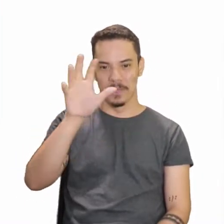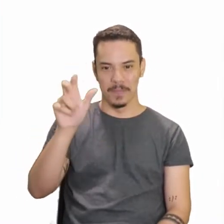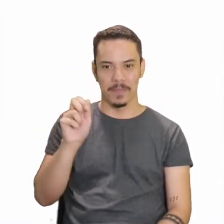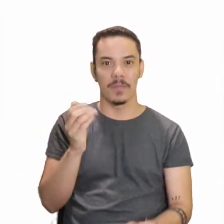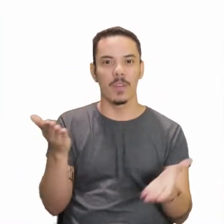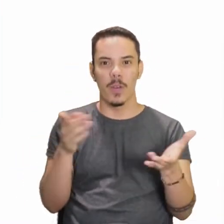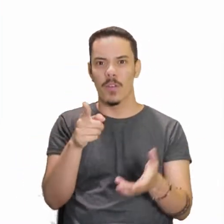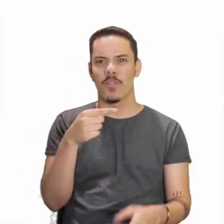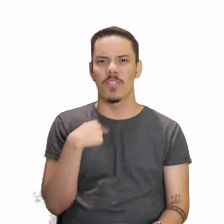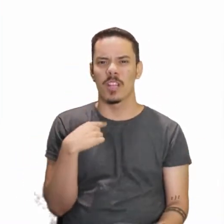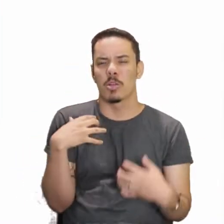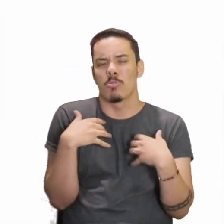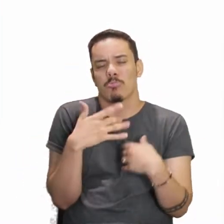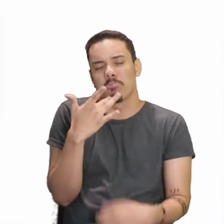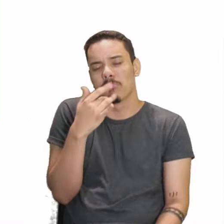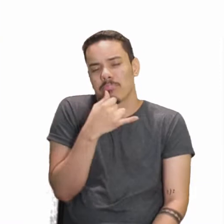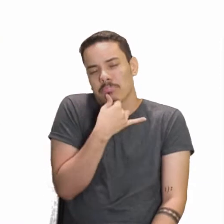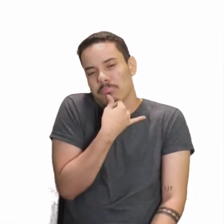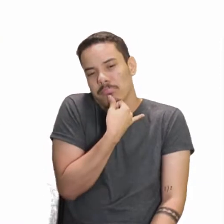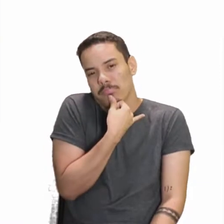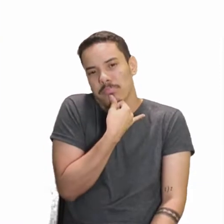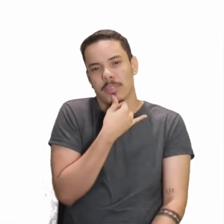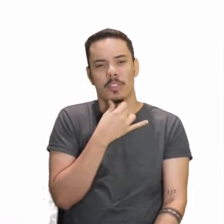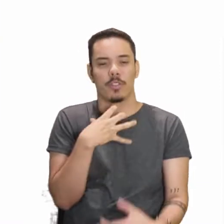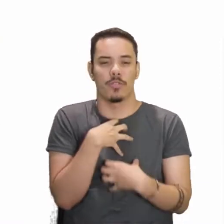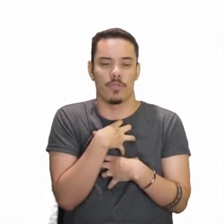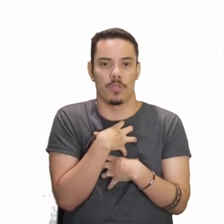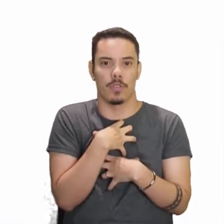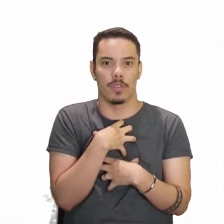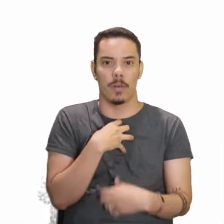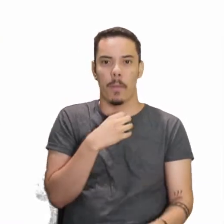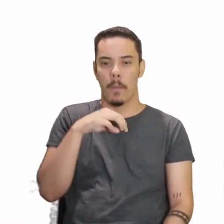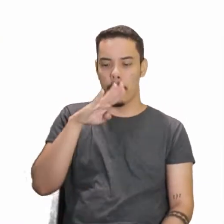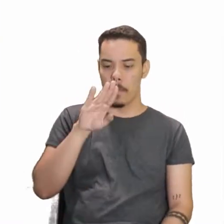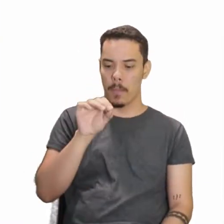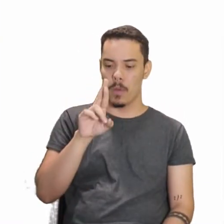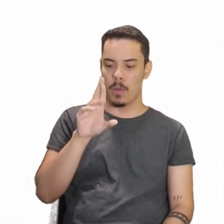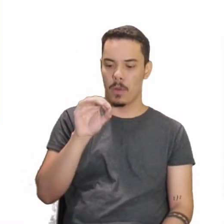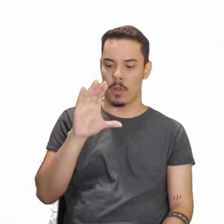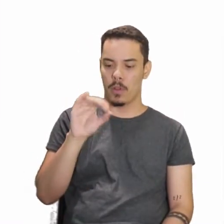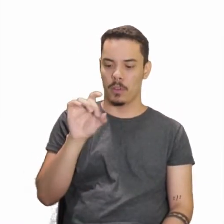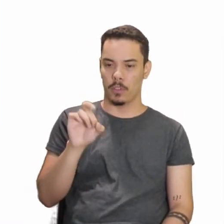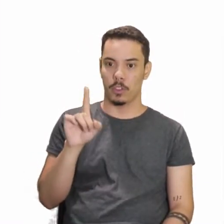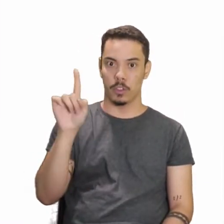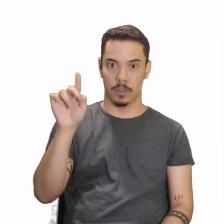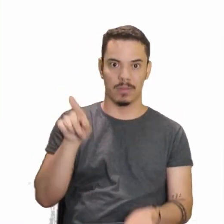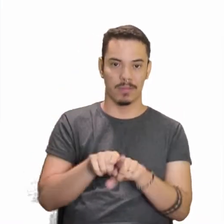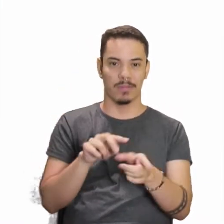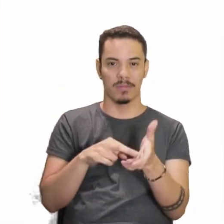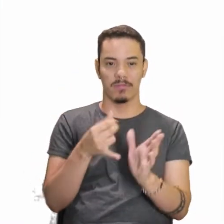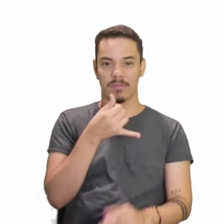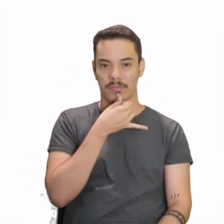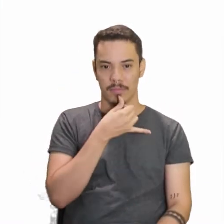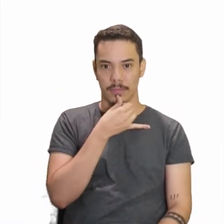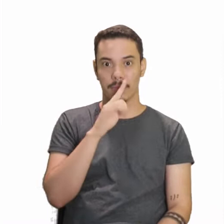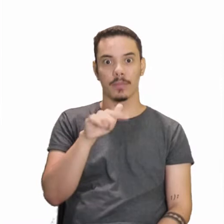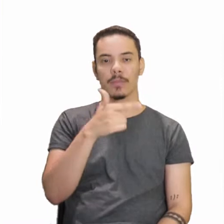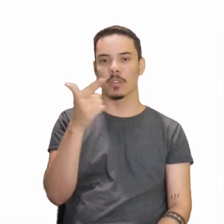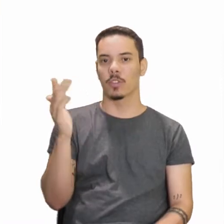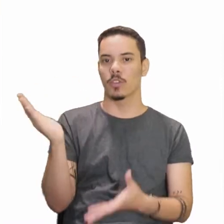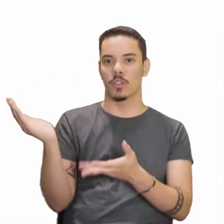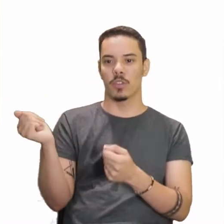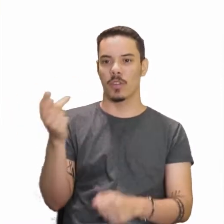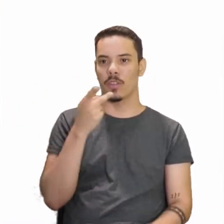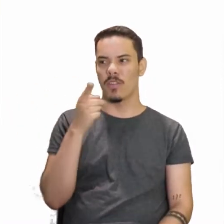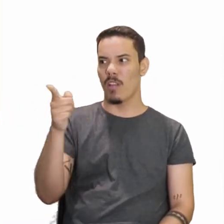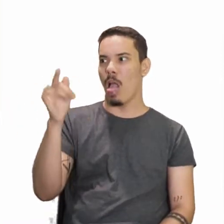hoje você está muito borocochó, né? Então, É. quer dizer que você não está bem, está meio cabisbaixo. Tristinha, né? Certo. Uma palavra que o jovem não gosta, que